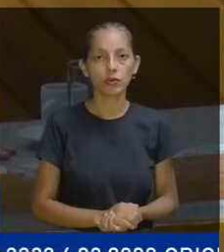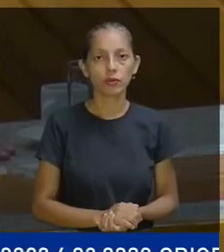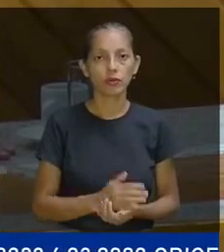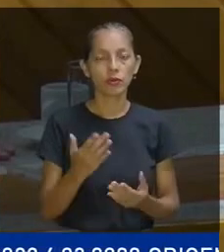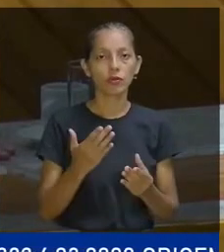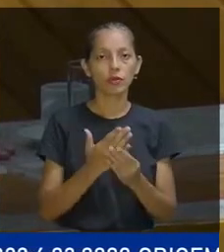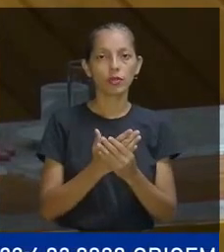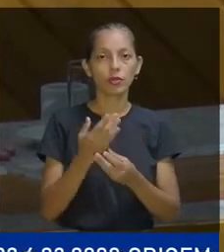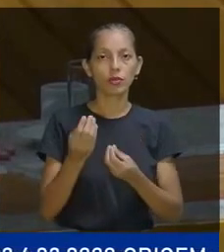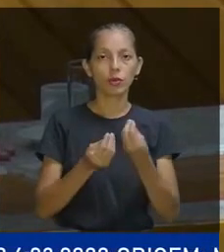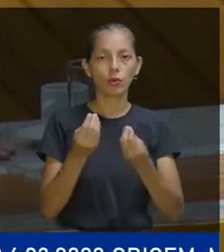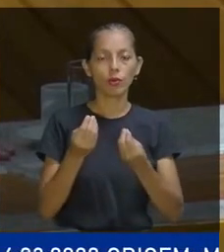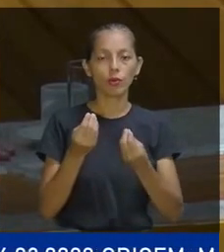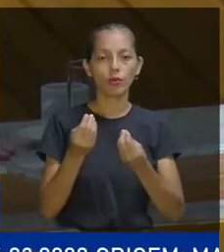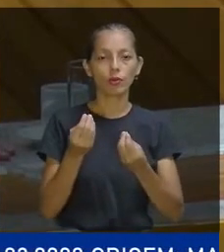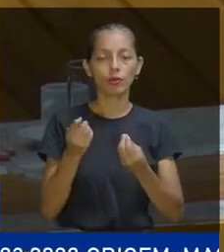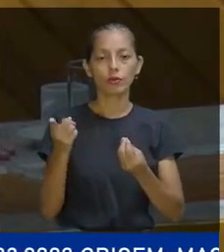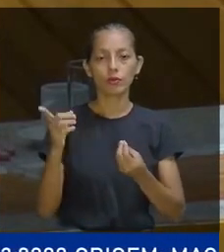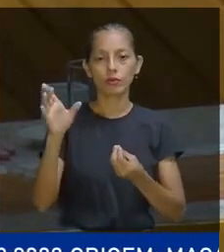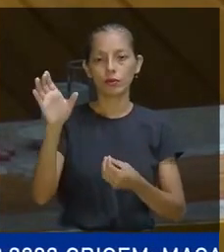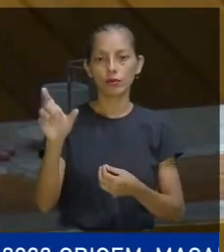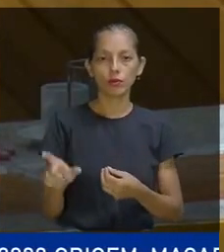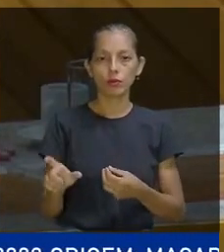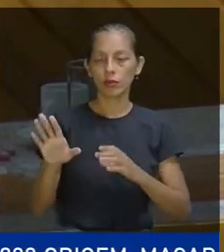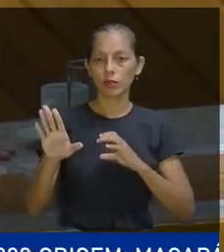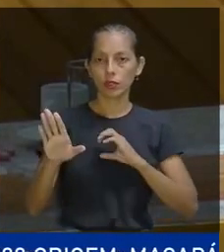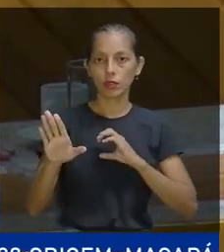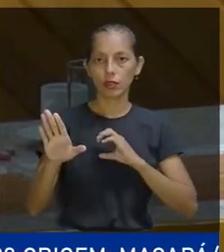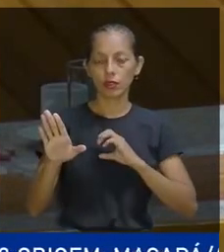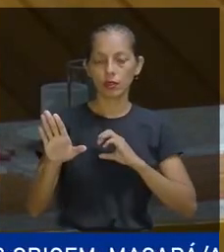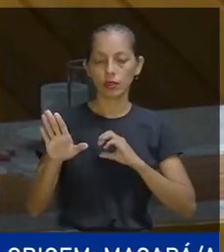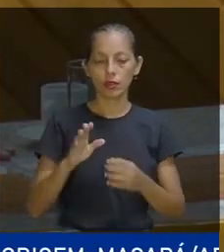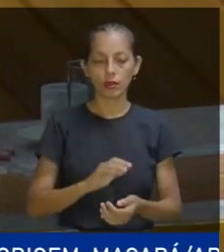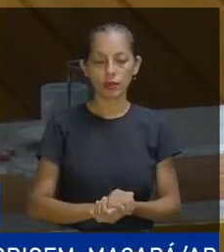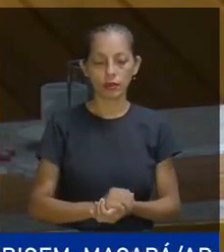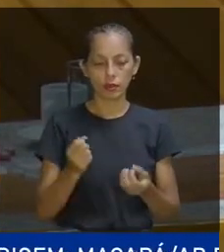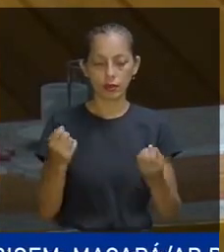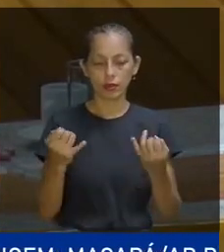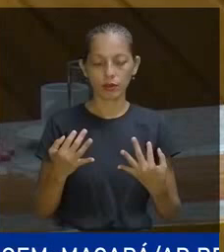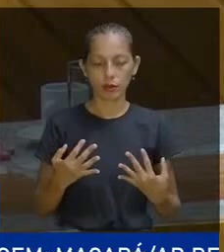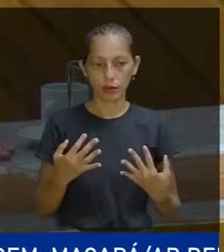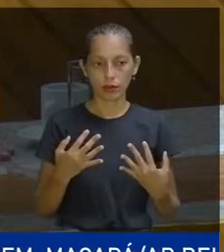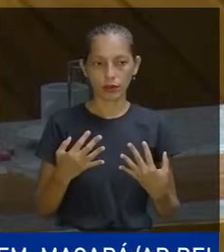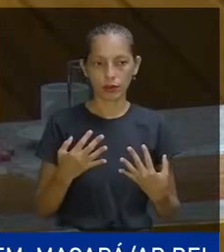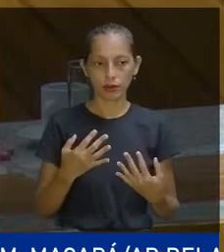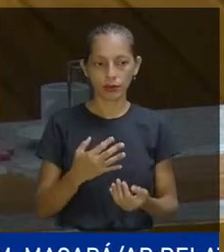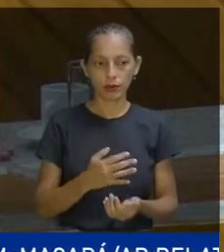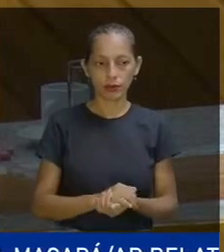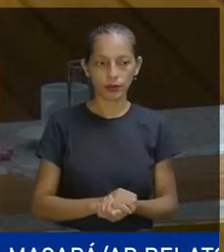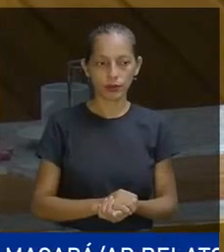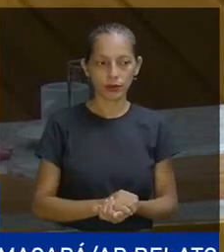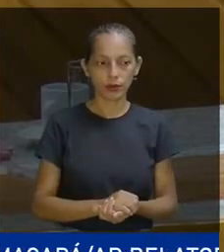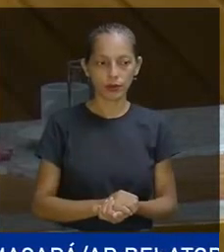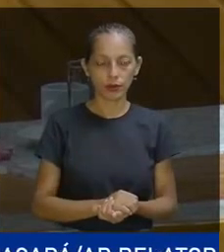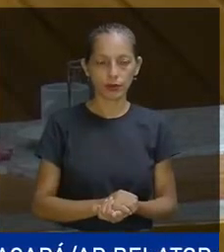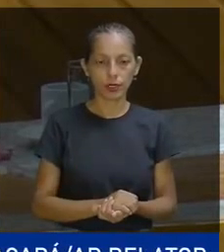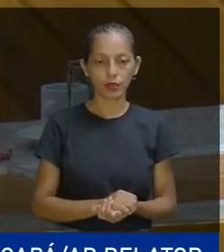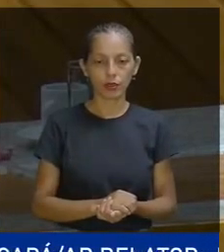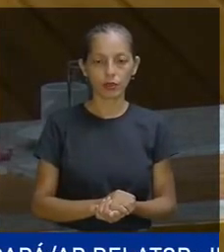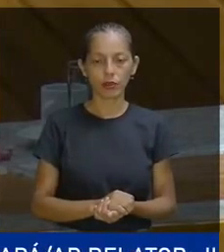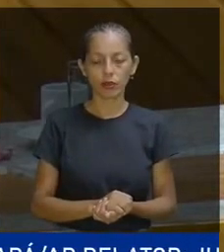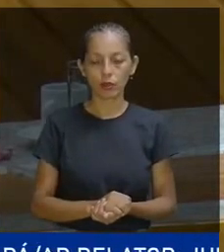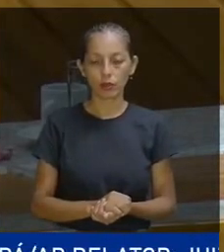é que a parte autora, naquele processo de suspeição, afirmou? Que o juiz, que o magistrado Orlando,